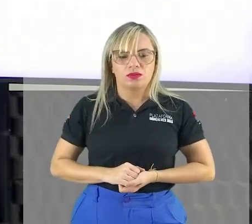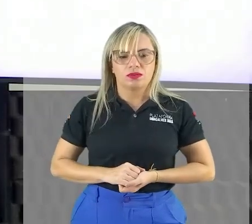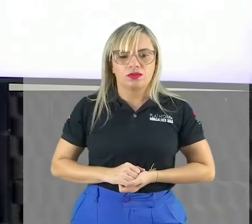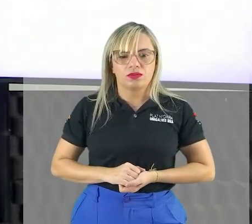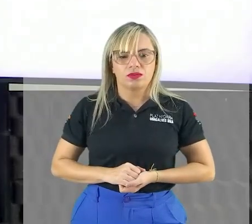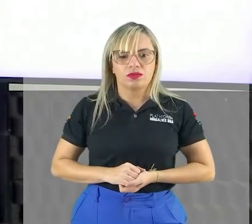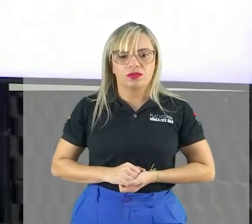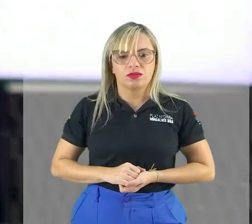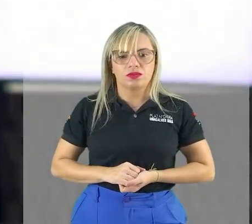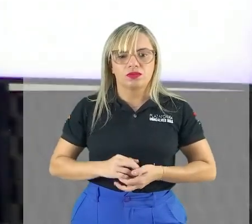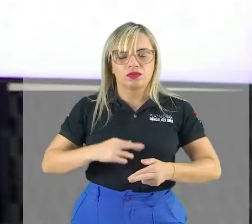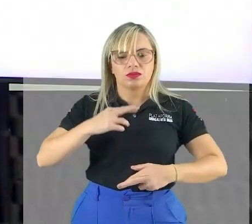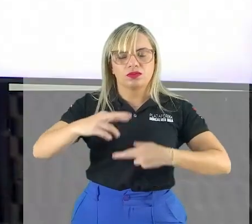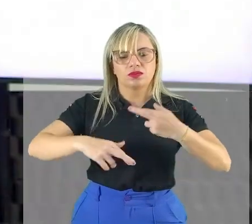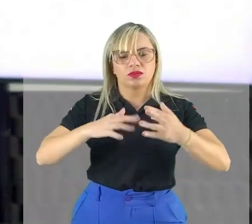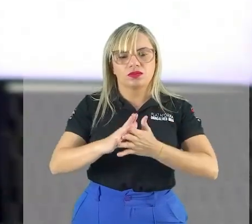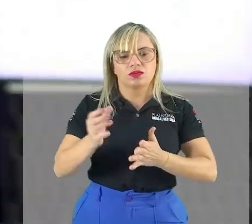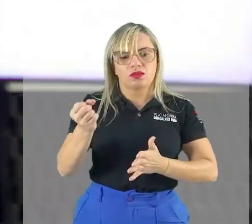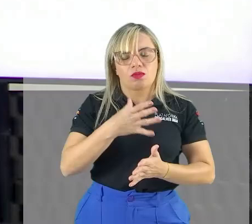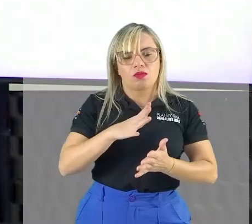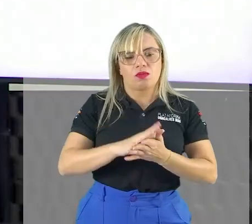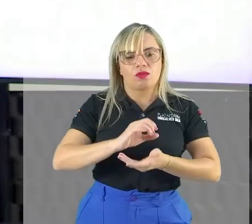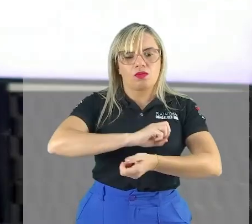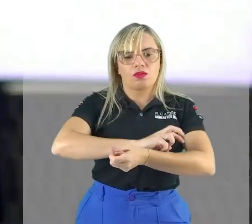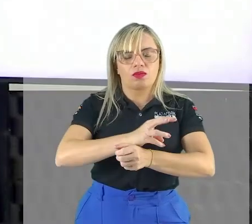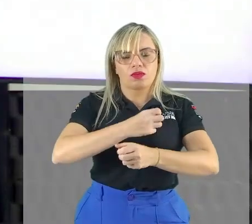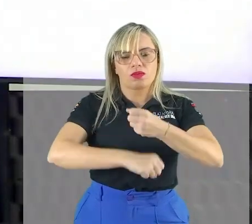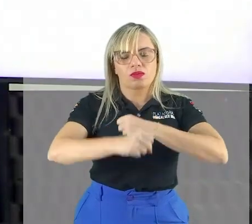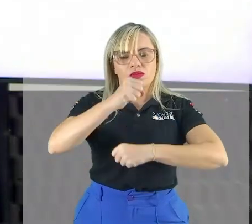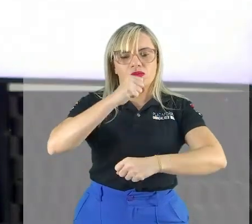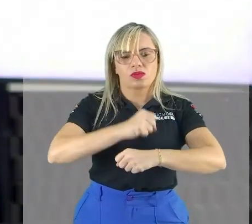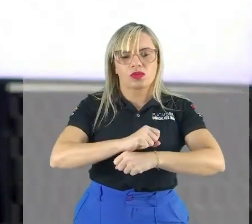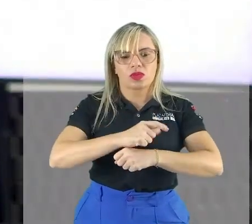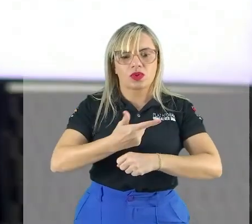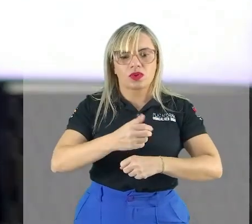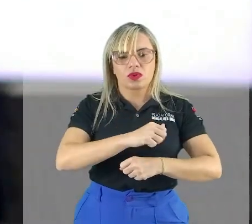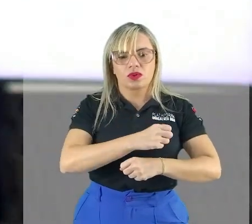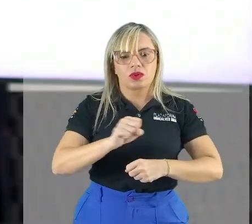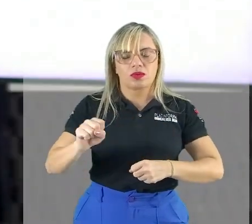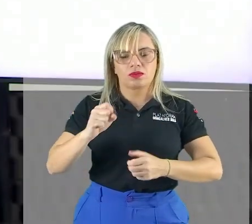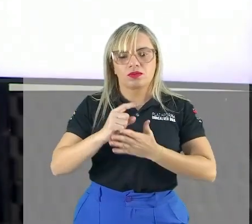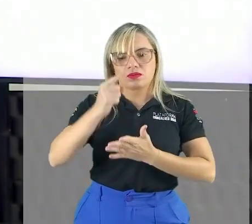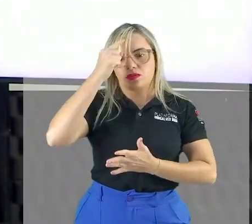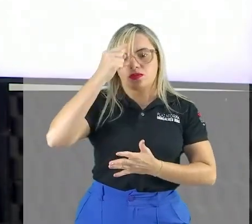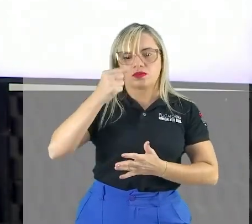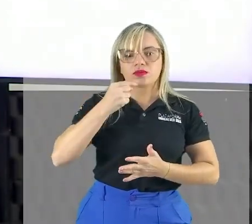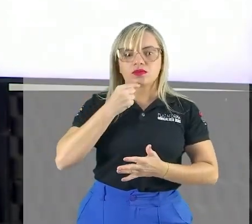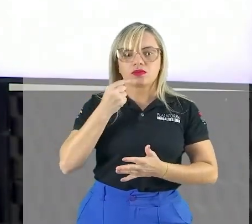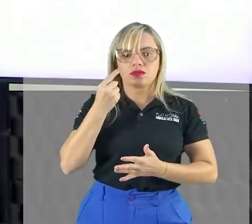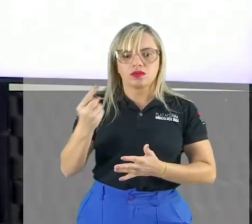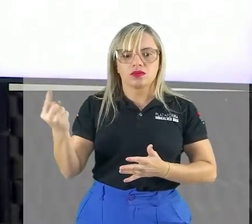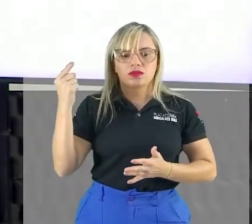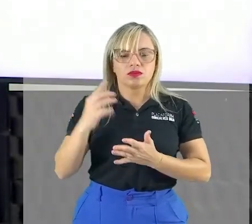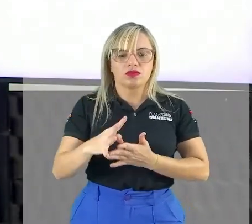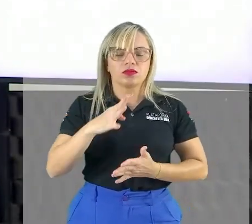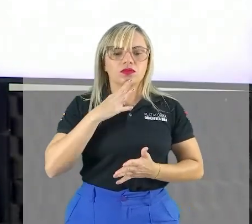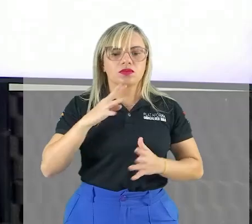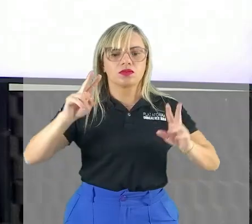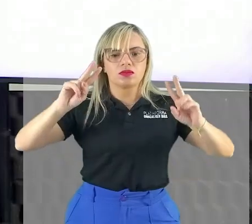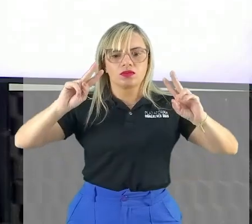sobre o Renascimento. O EMA 2018. Né? Então, a imagem a seguir, conhecida como Homem